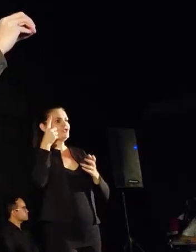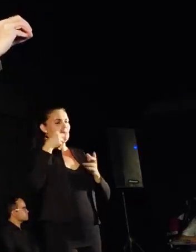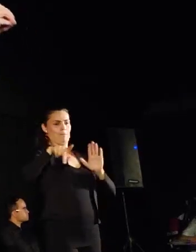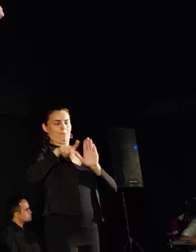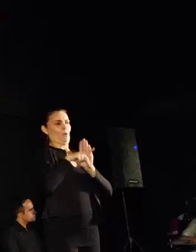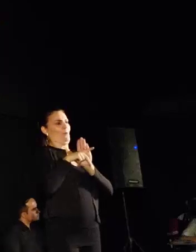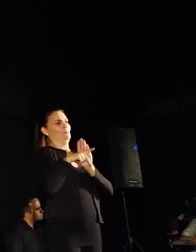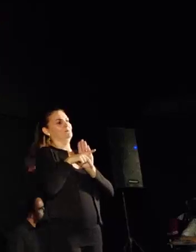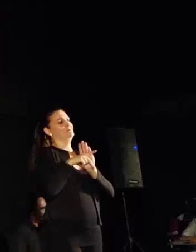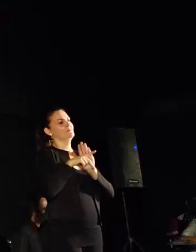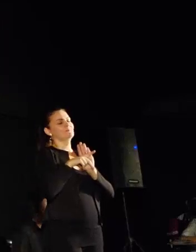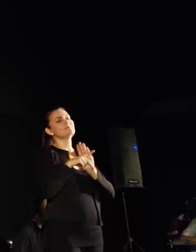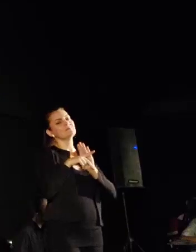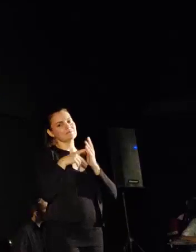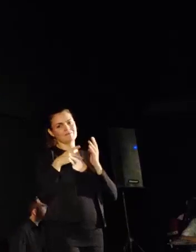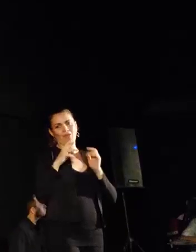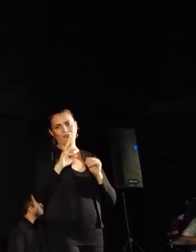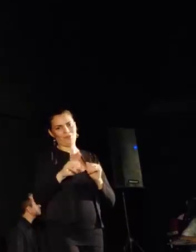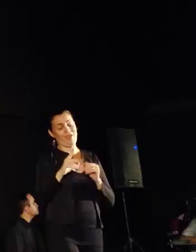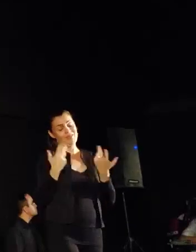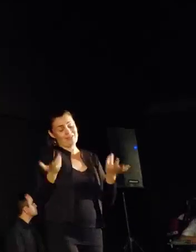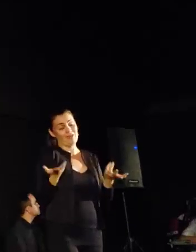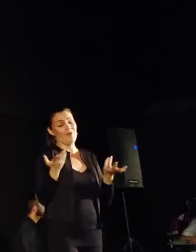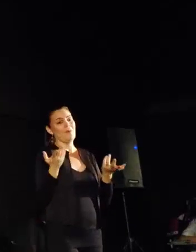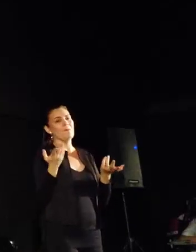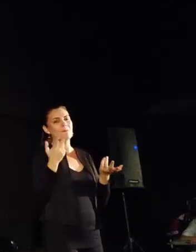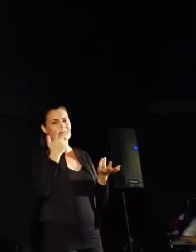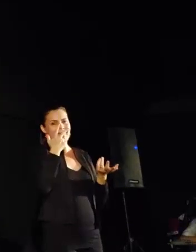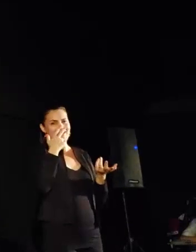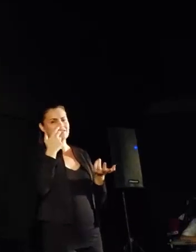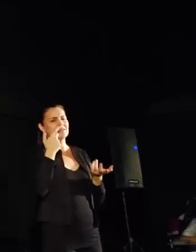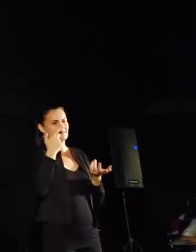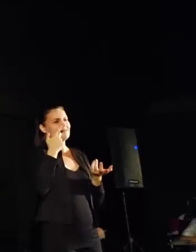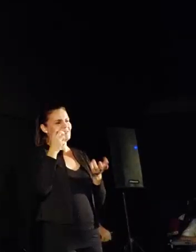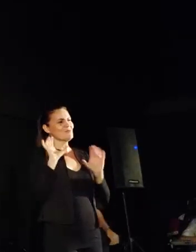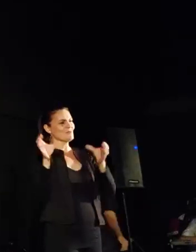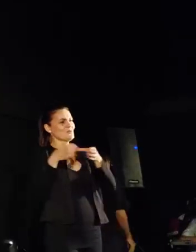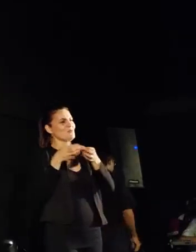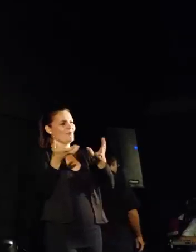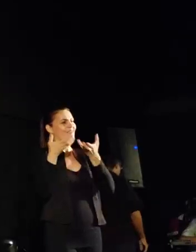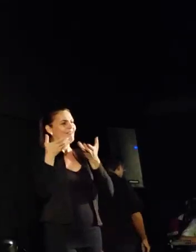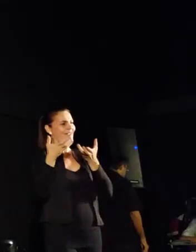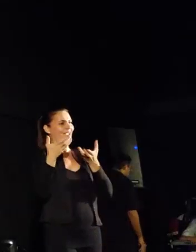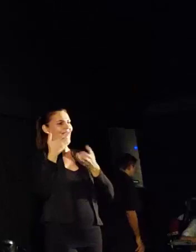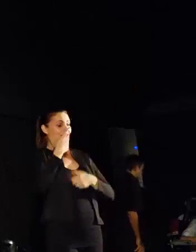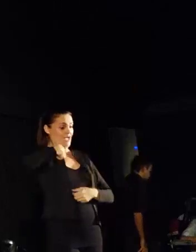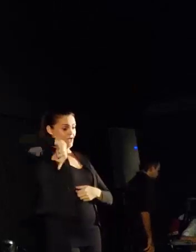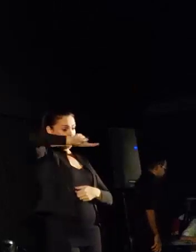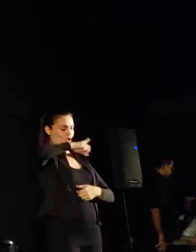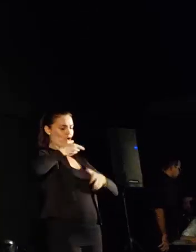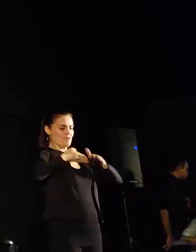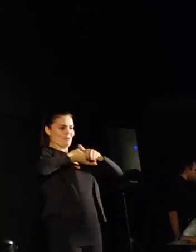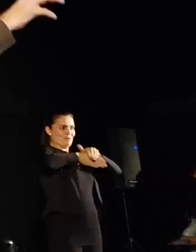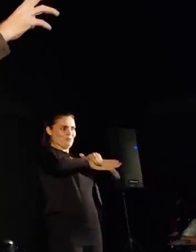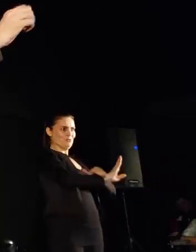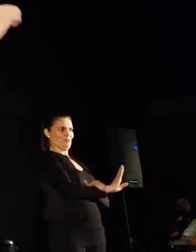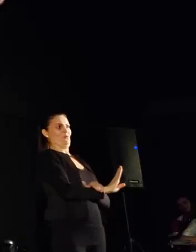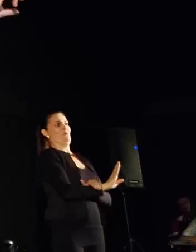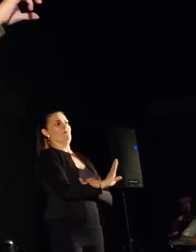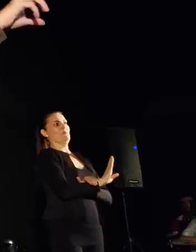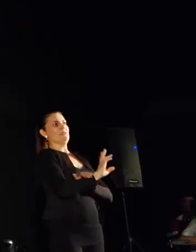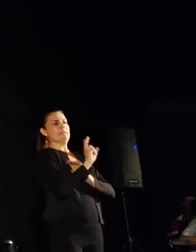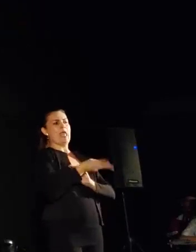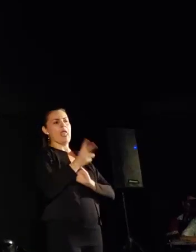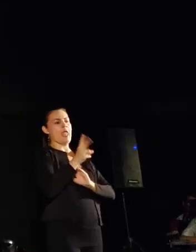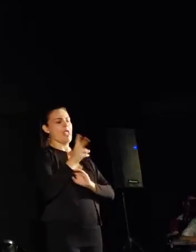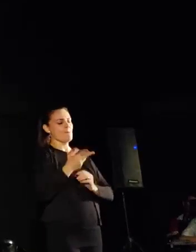sociedade, esse é o tipo de servidão que eles querem nos acostumar. Só que aí vem uma questão muito interessante. Eu estava falando sobre essa